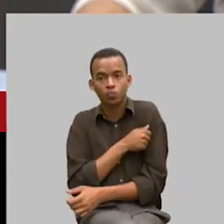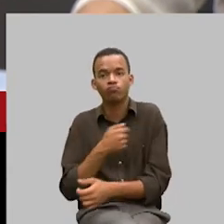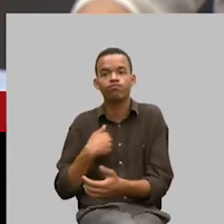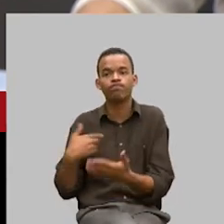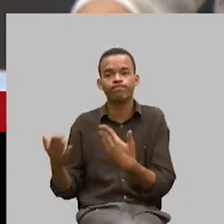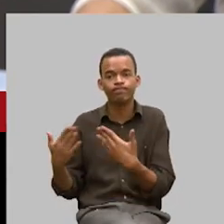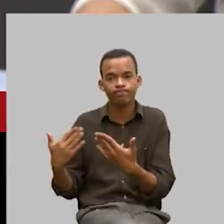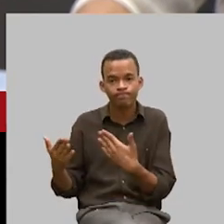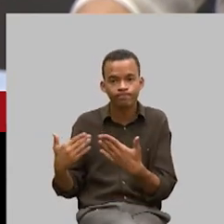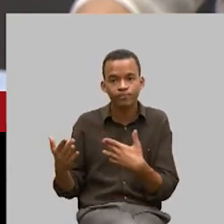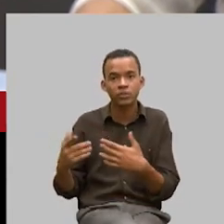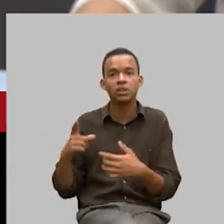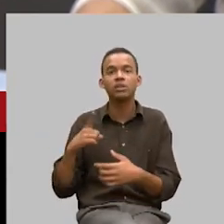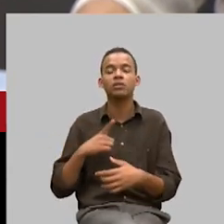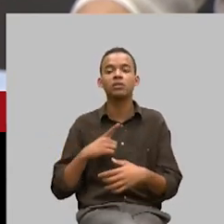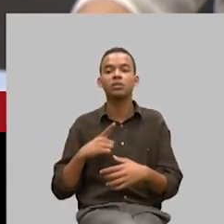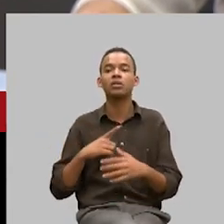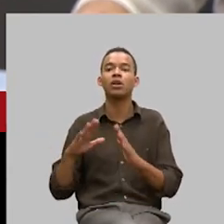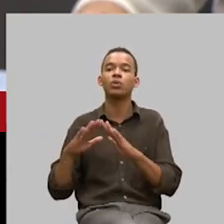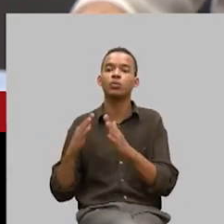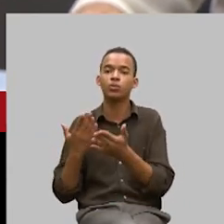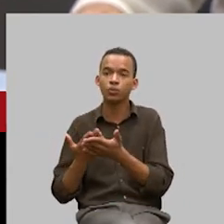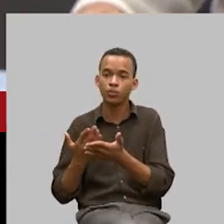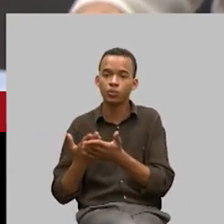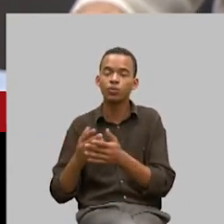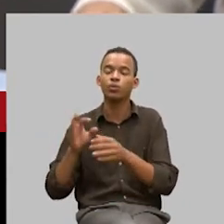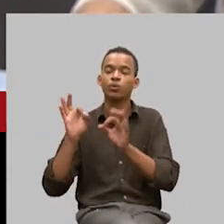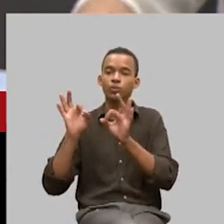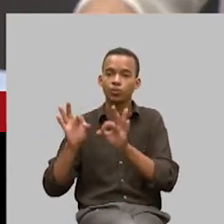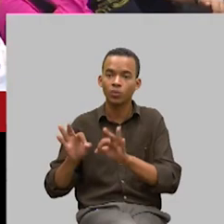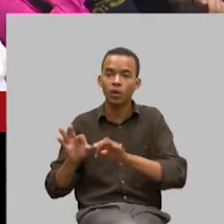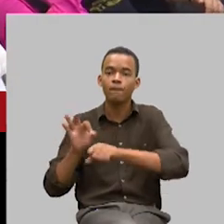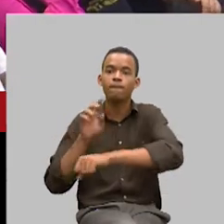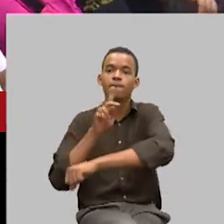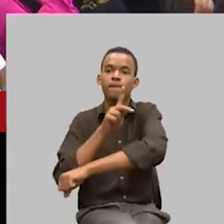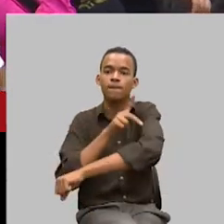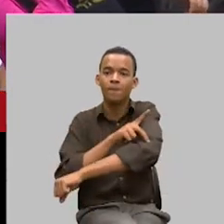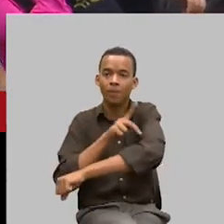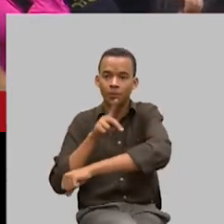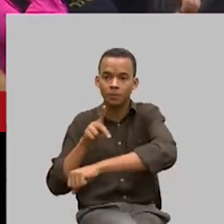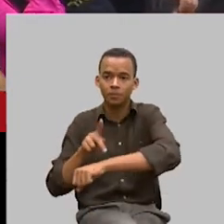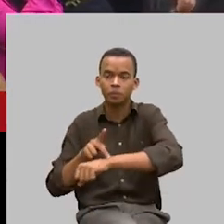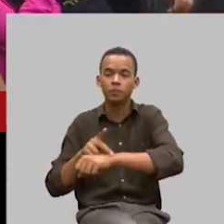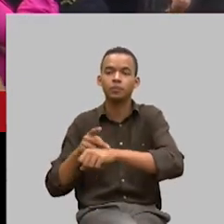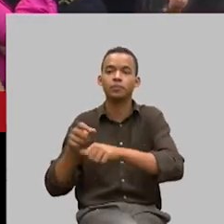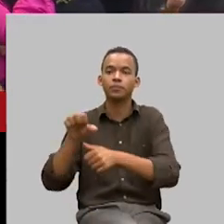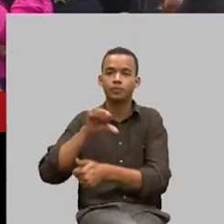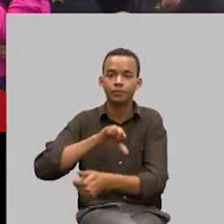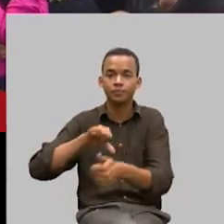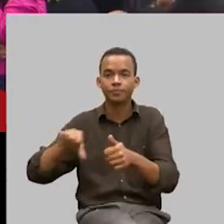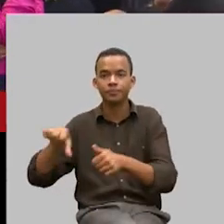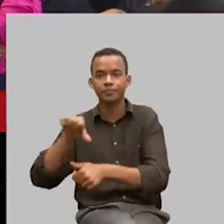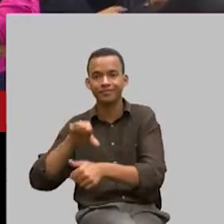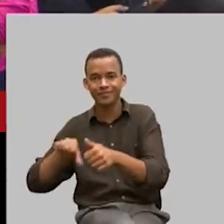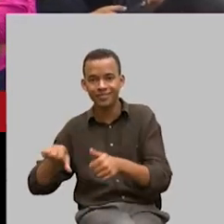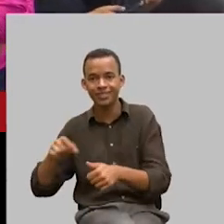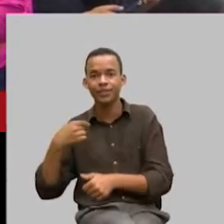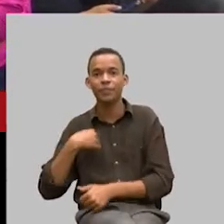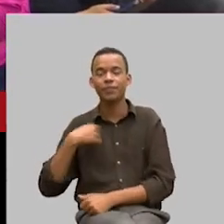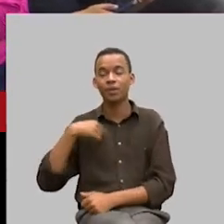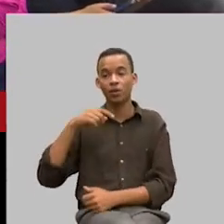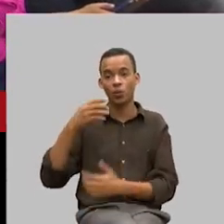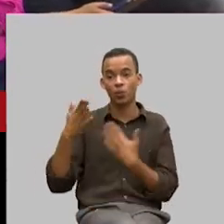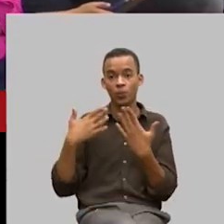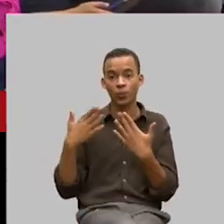pedagogia da alternância e a gente teve uma oportunidade única de dialogar com seu Zezinho e com seu